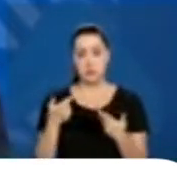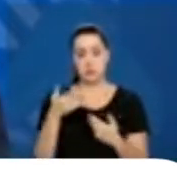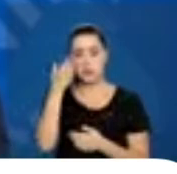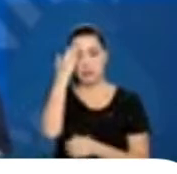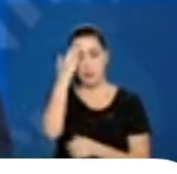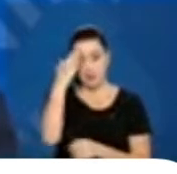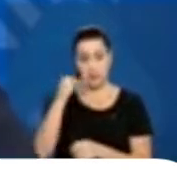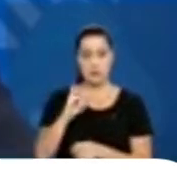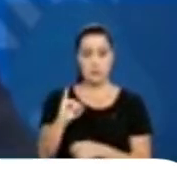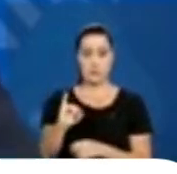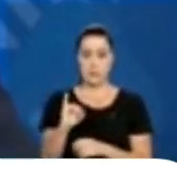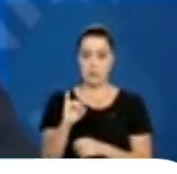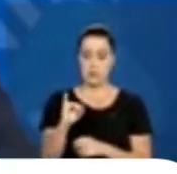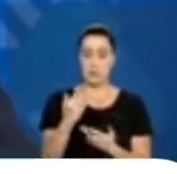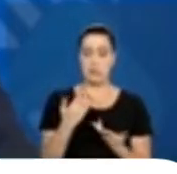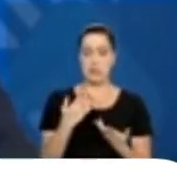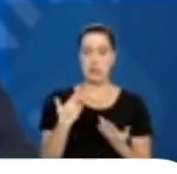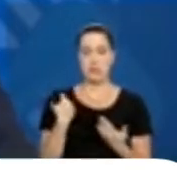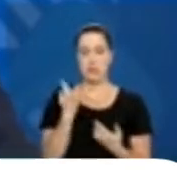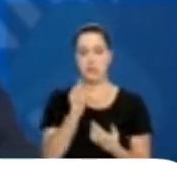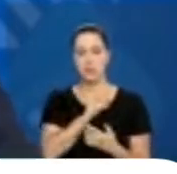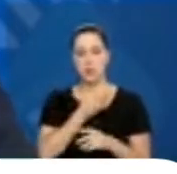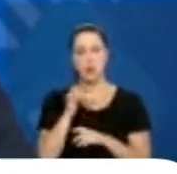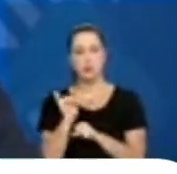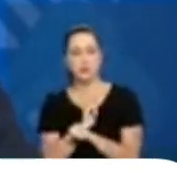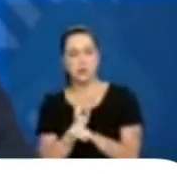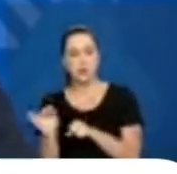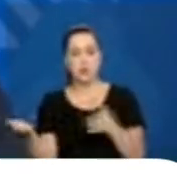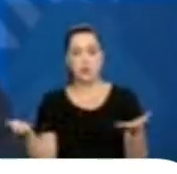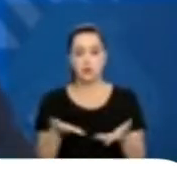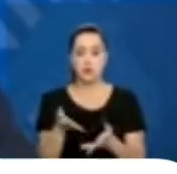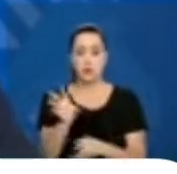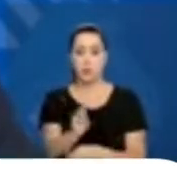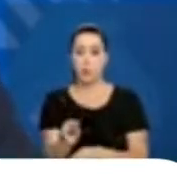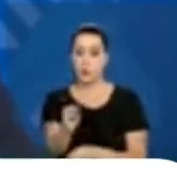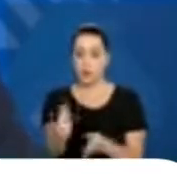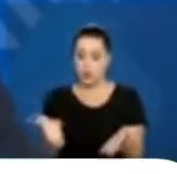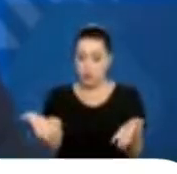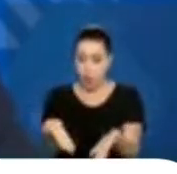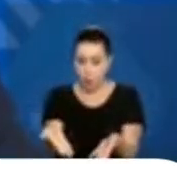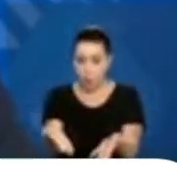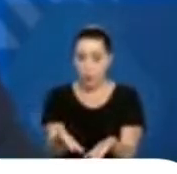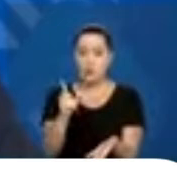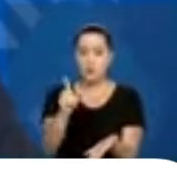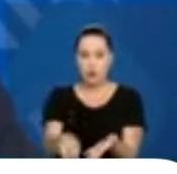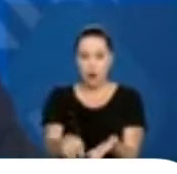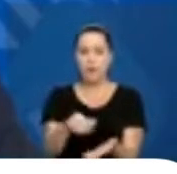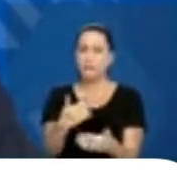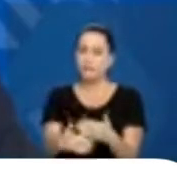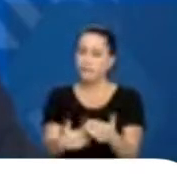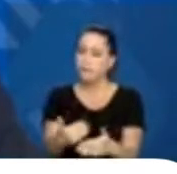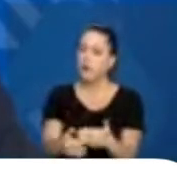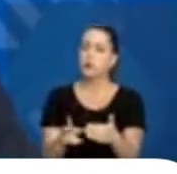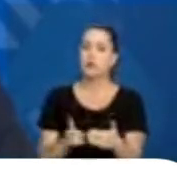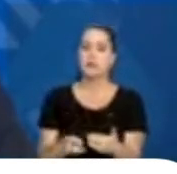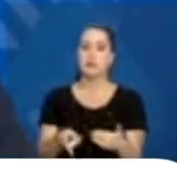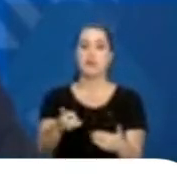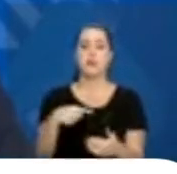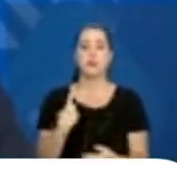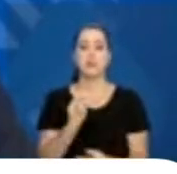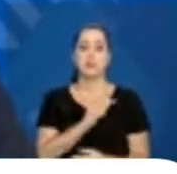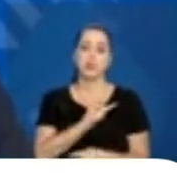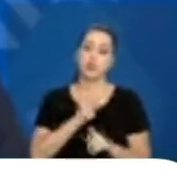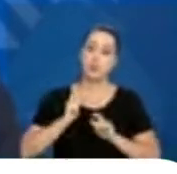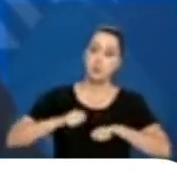Nesse ponto é fundamental que a estrutura que a gente cria hoje para cuidar de agora seja preservada caso a gente tenha esse